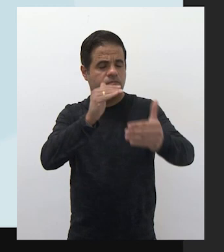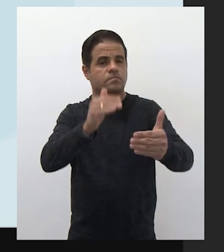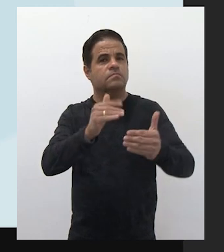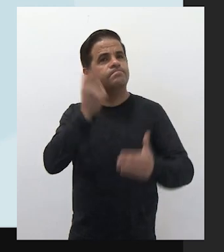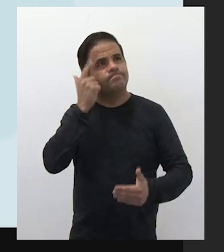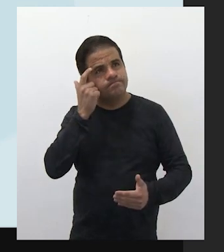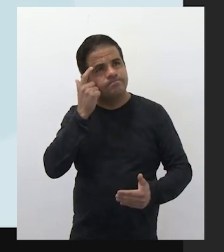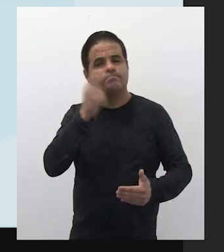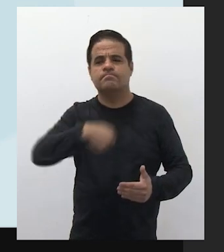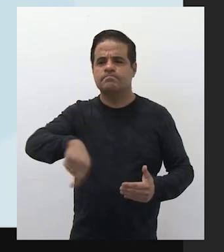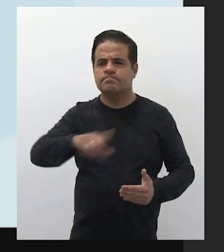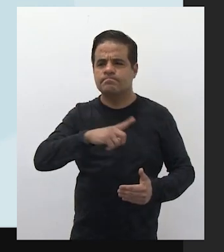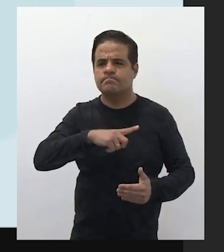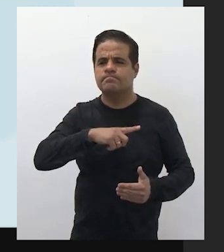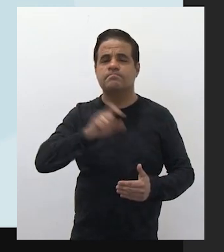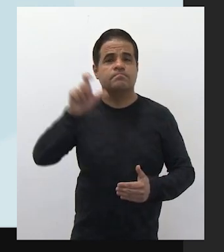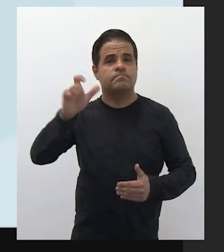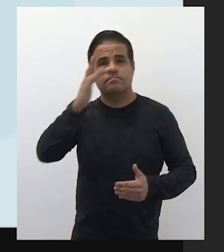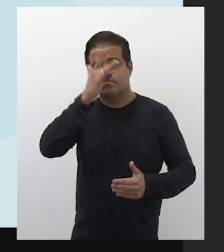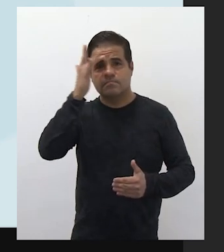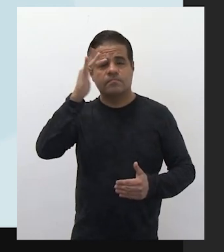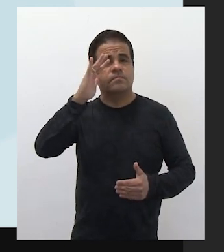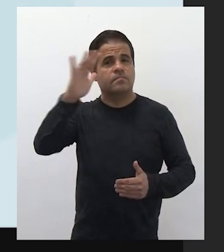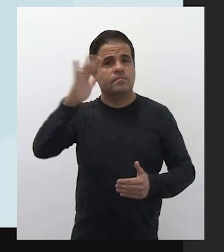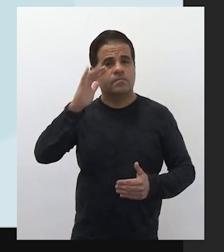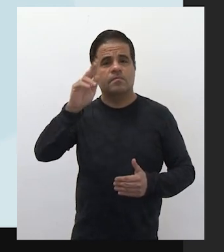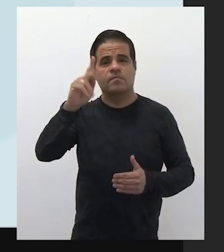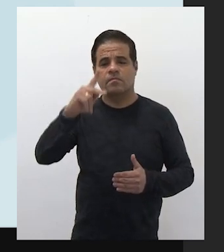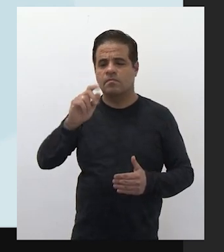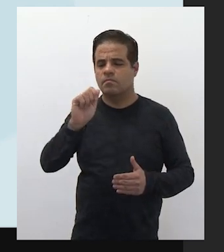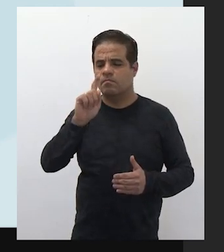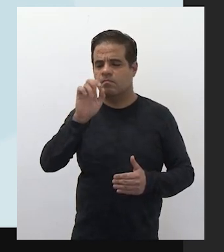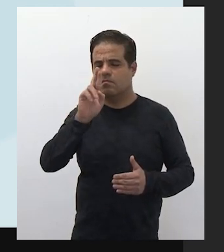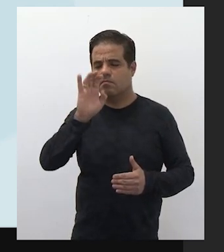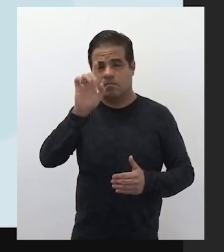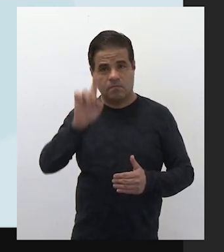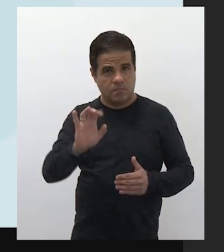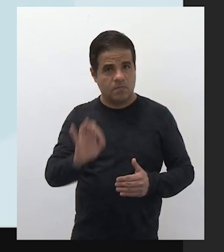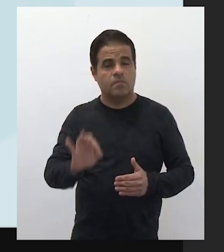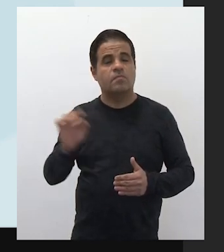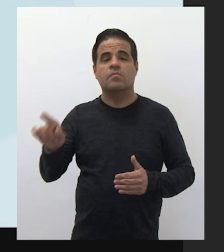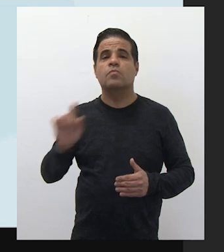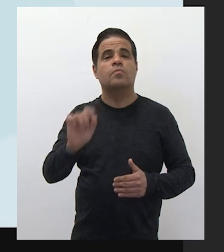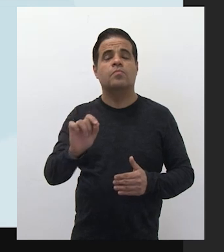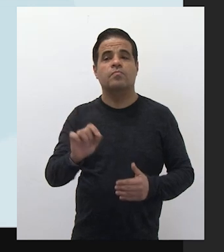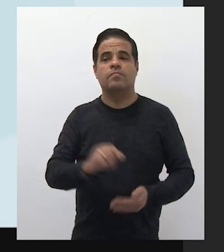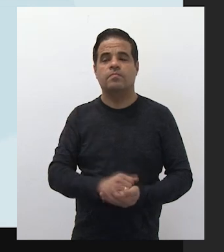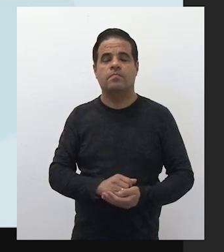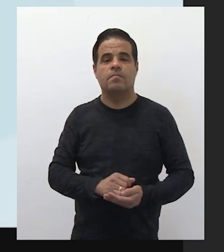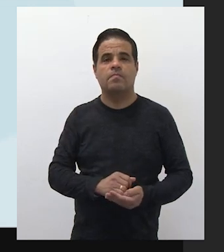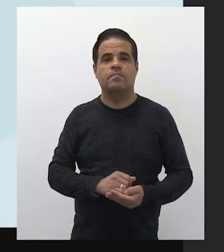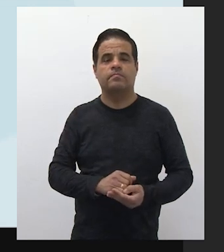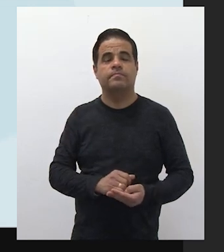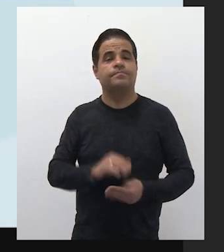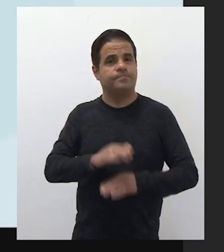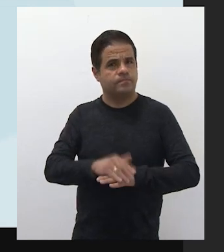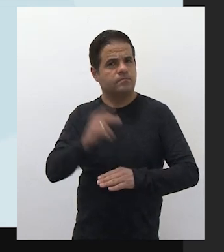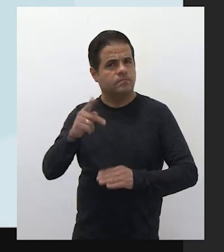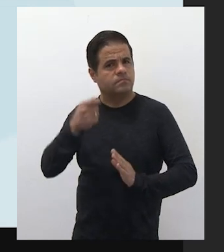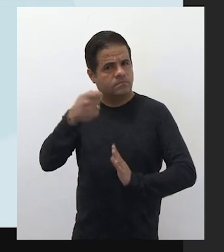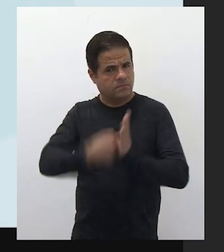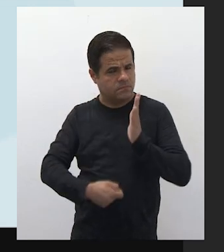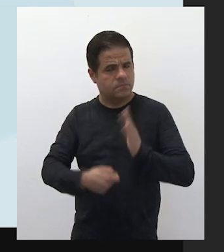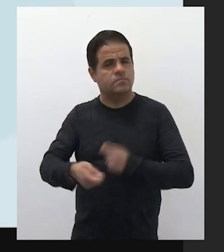nós temos um pensador, Padre Lebré, o Louis Joseph Lebré, ele que escreveu muito